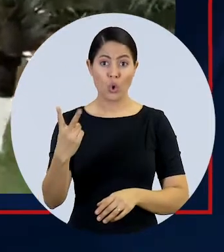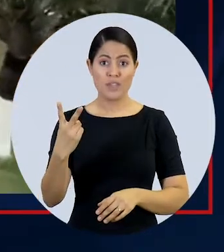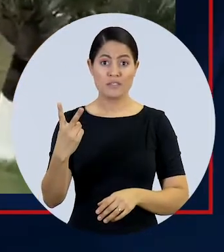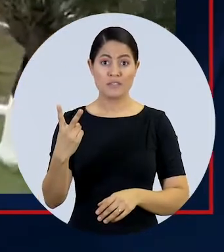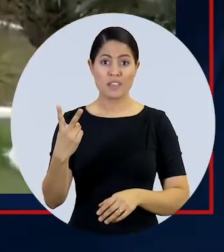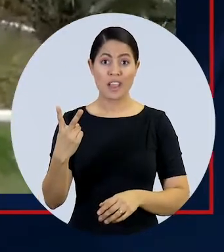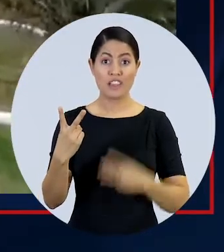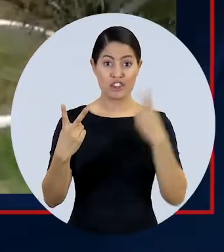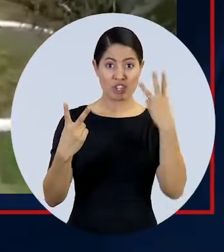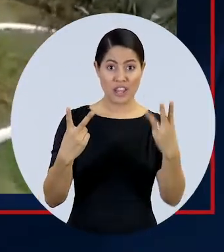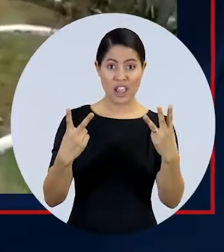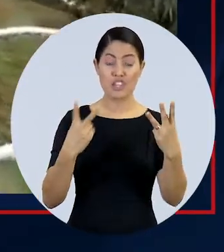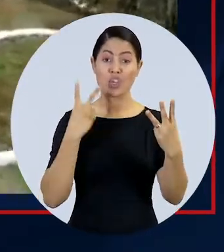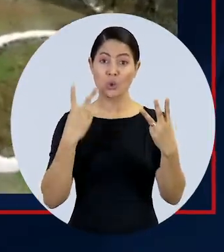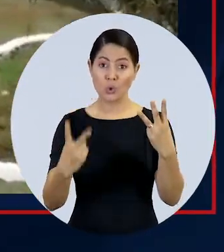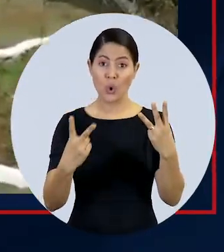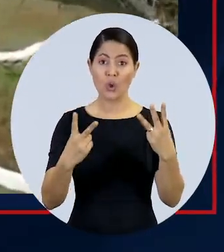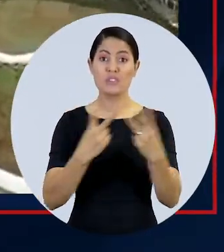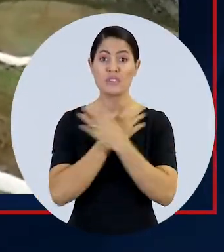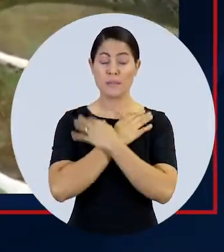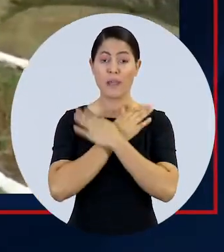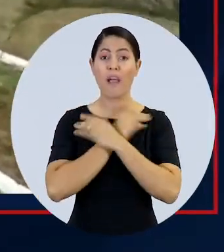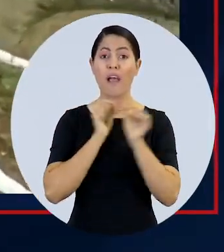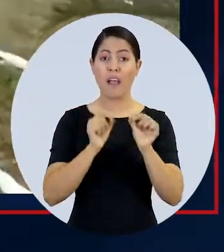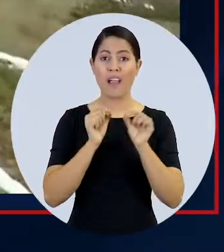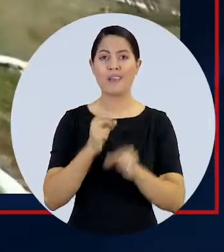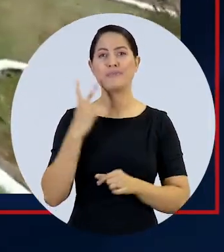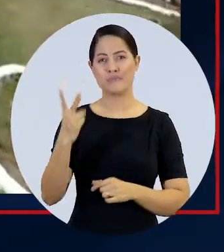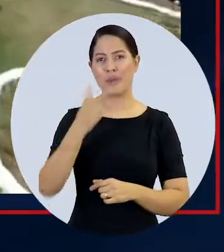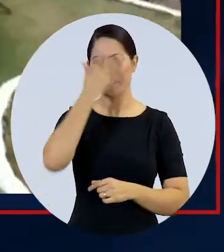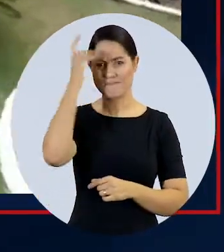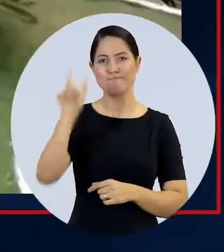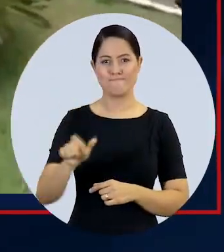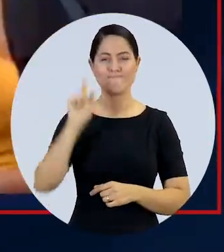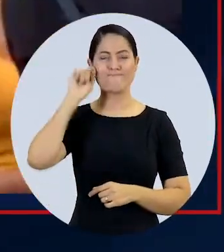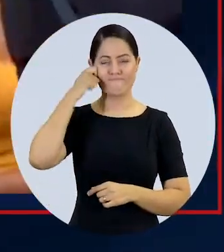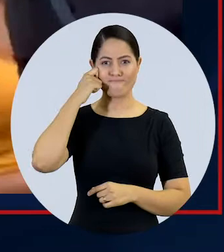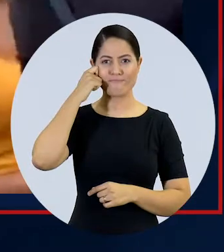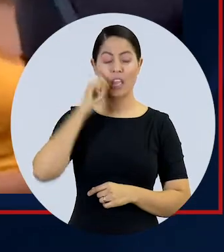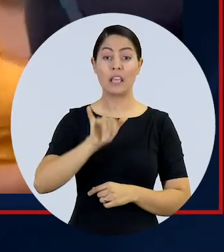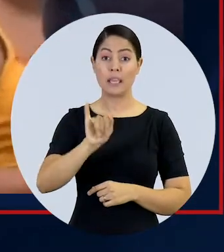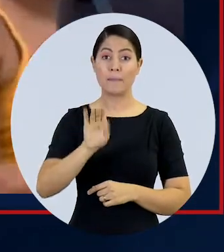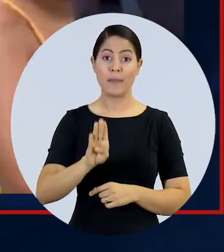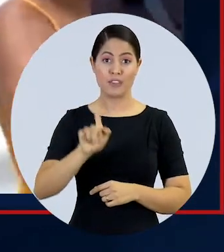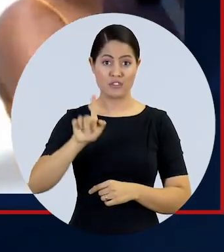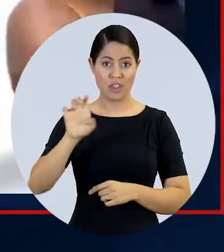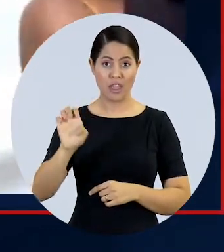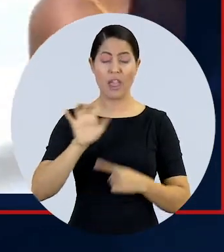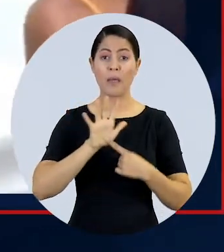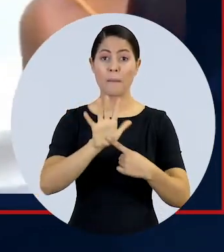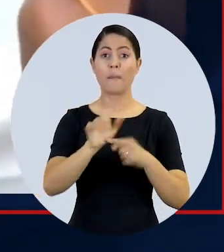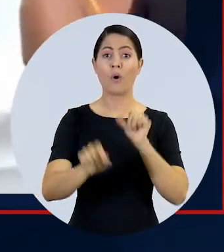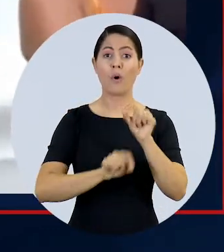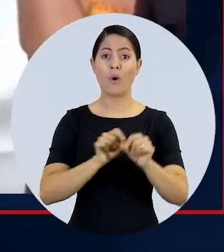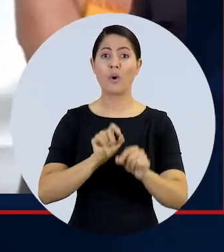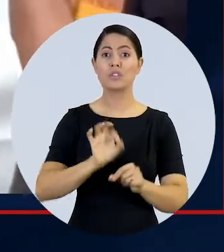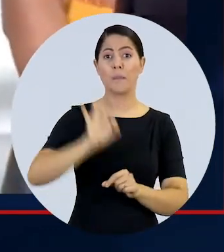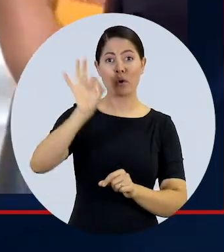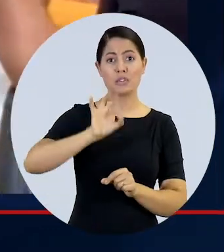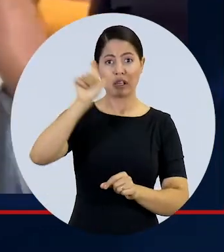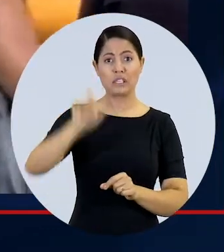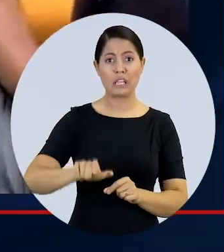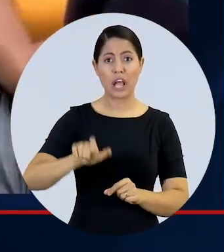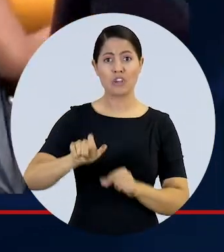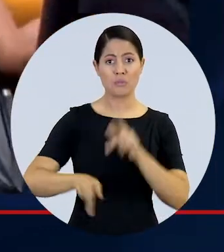cada 3 desempregados no país são negros. Segundo dados do IBGE, essa parcela da